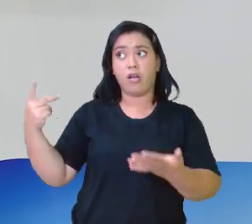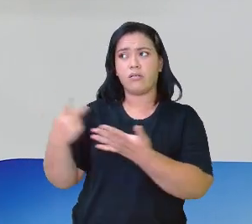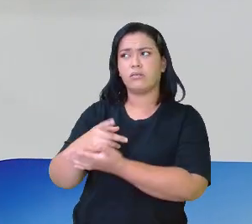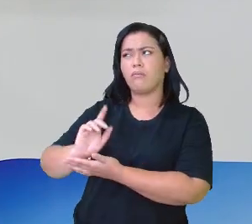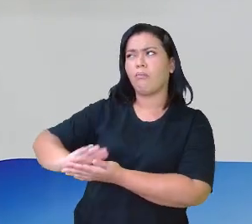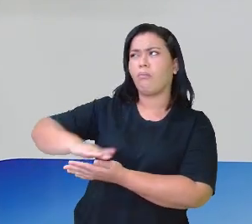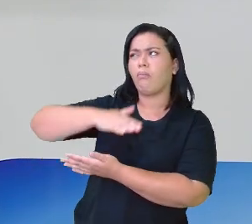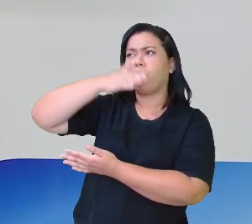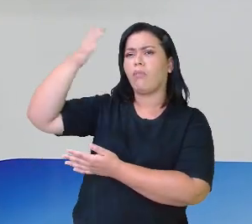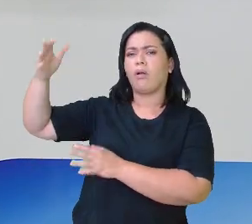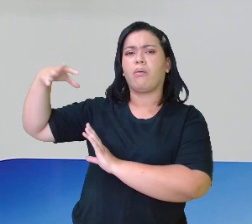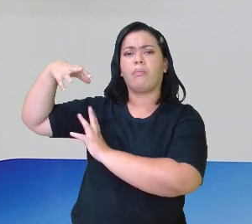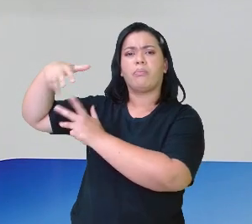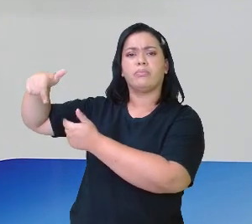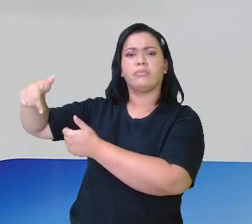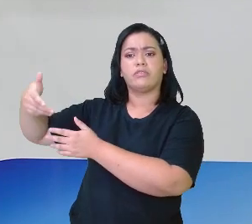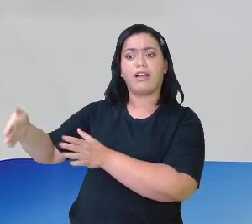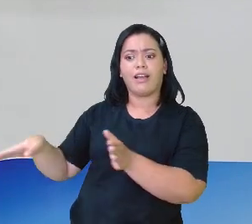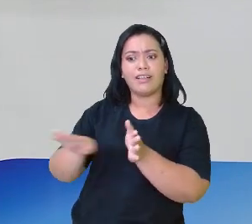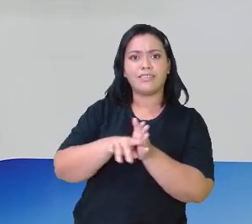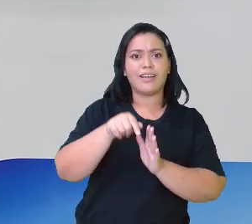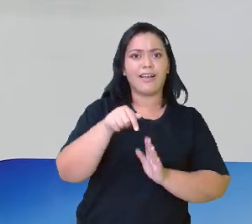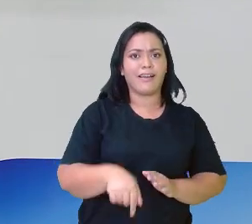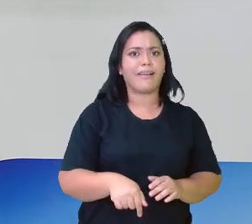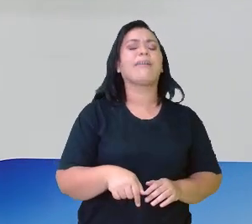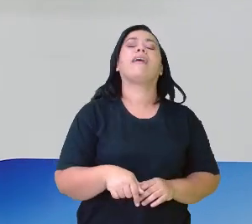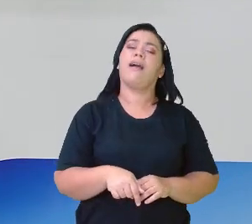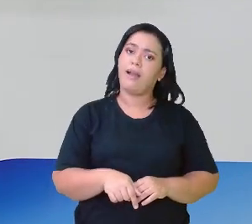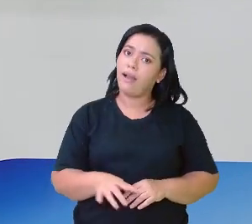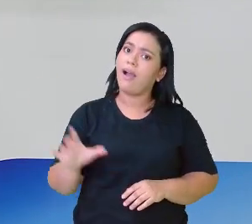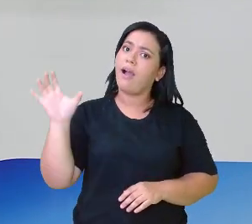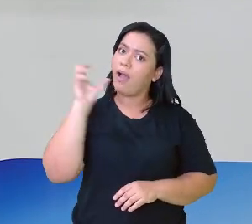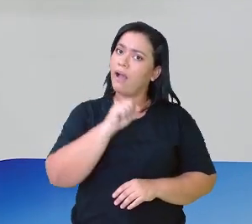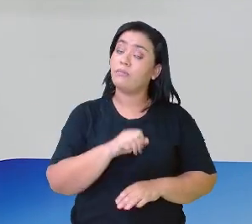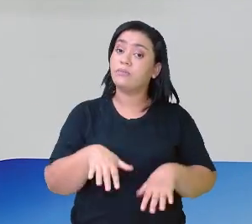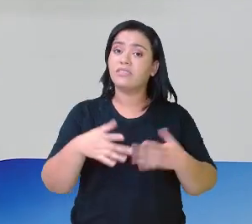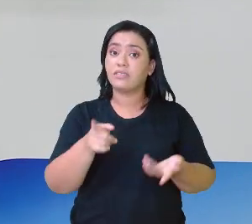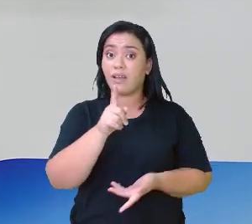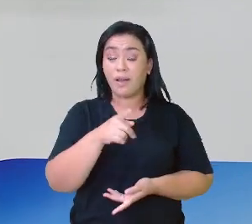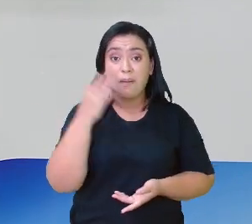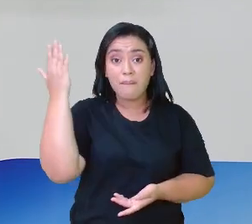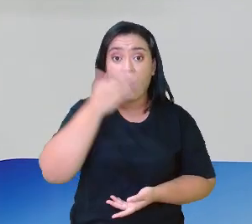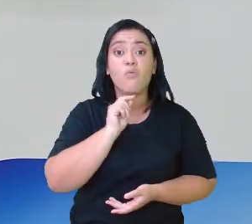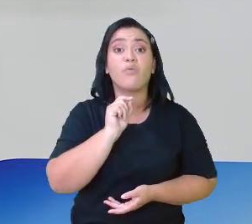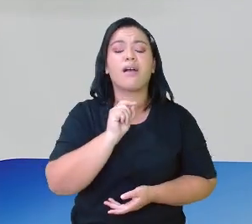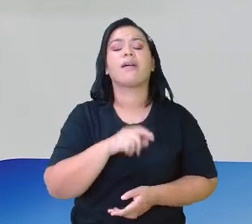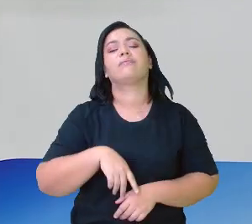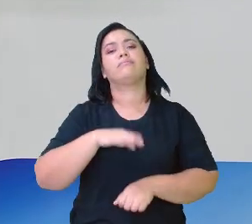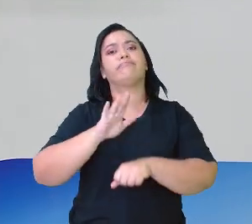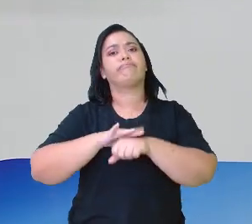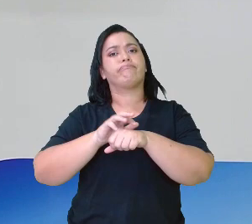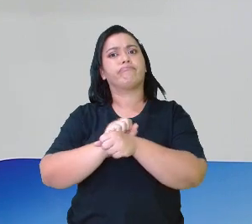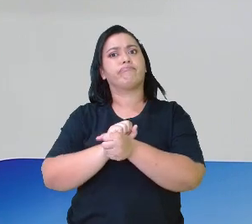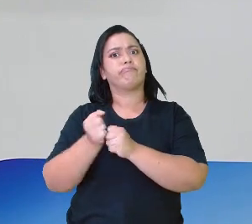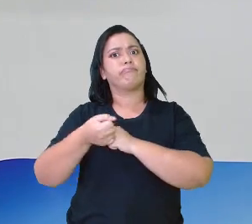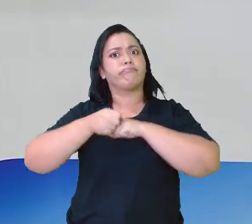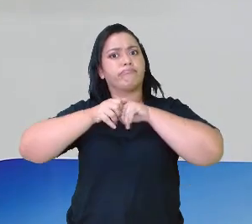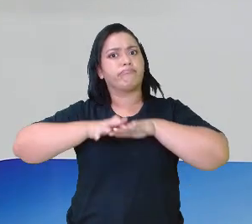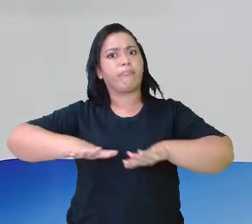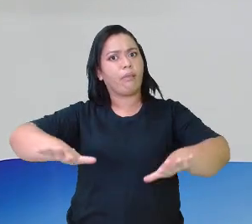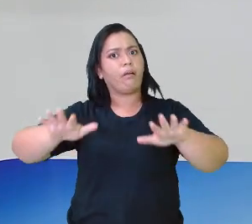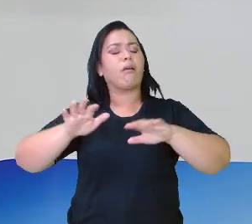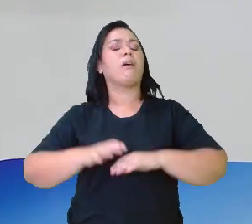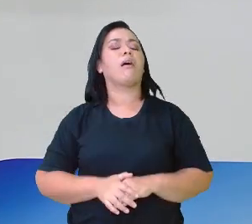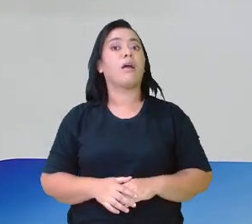mundo e chegam por aqui de forma muito rápida. A pandemia é uma prova disso. Uma doença que surge em